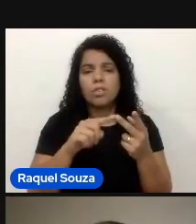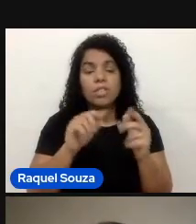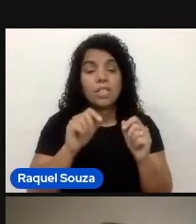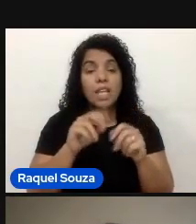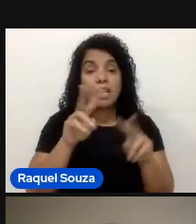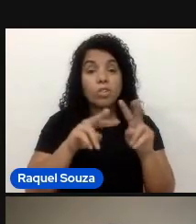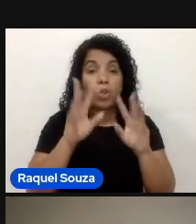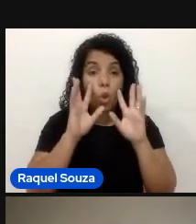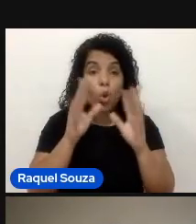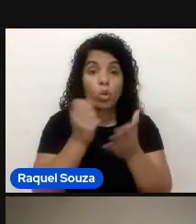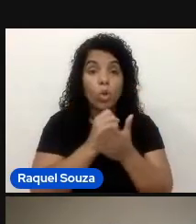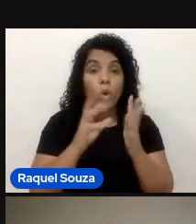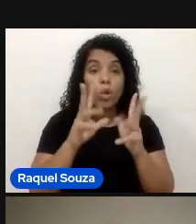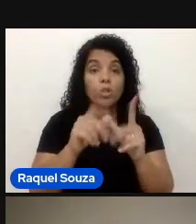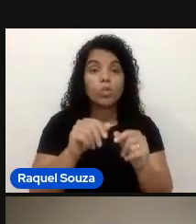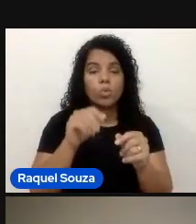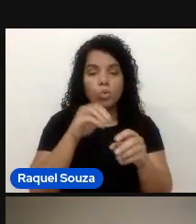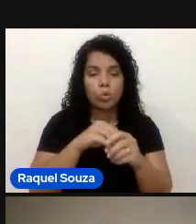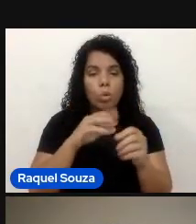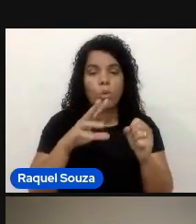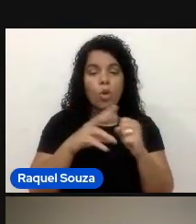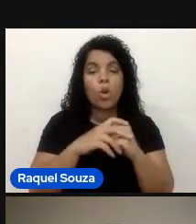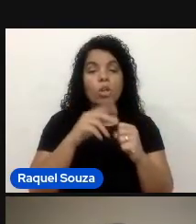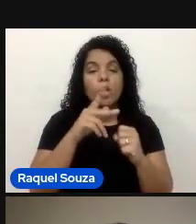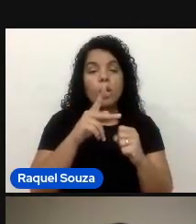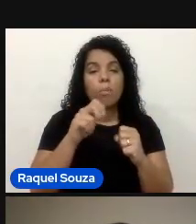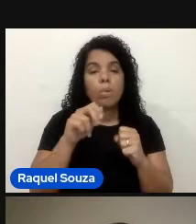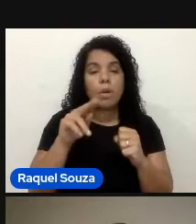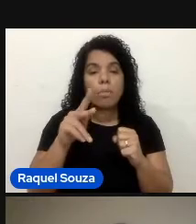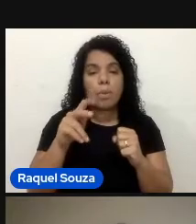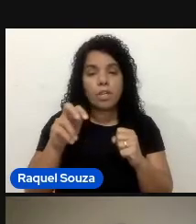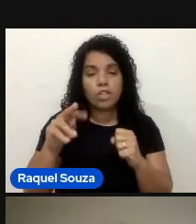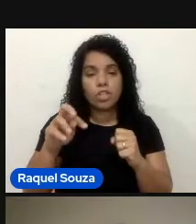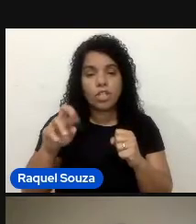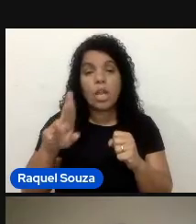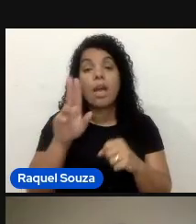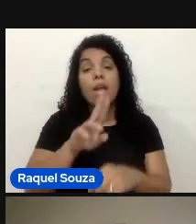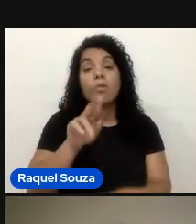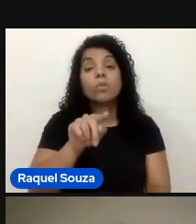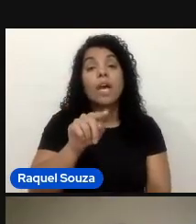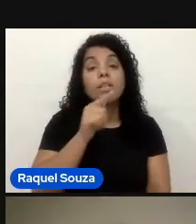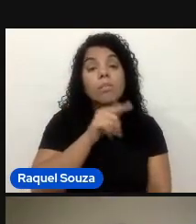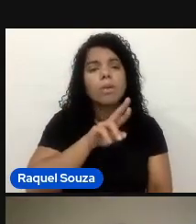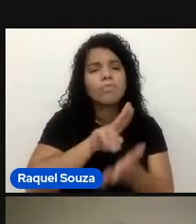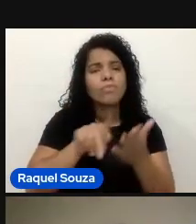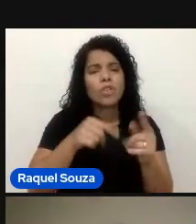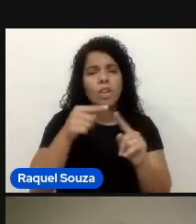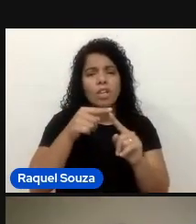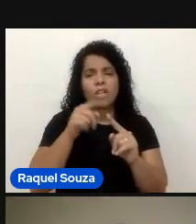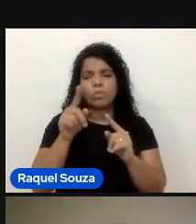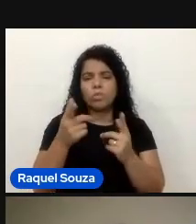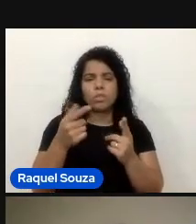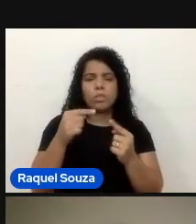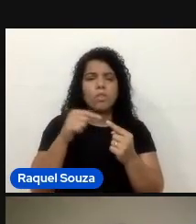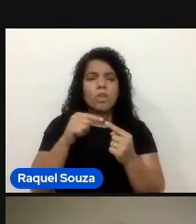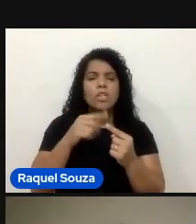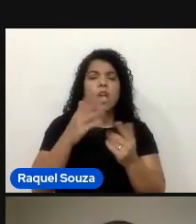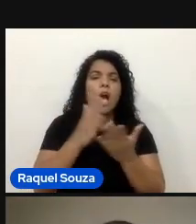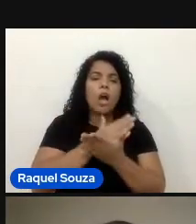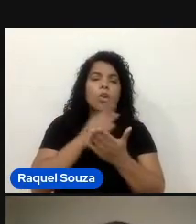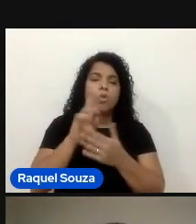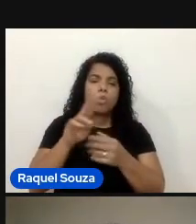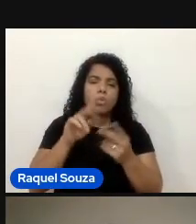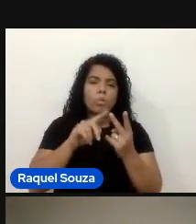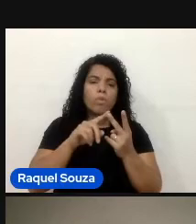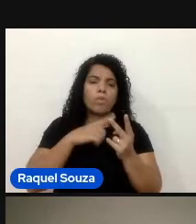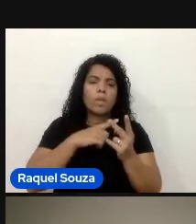E o Puppeteer é usado para diversos fins. Muita gente usa o Puppeteer para fazer scraping em